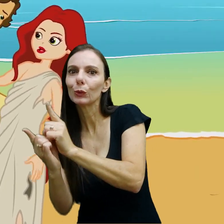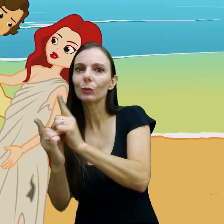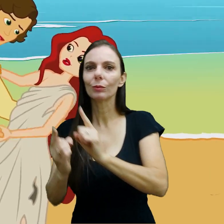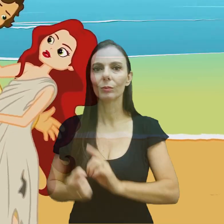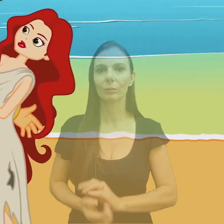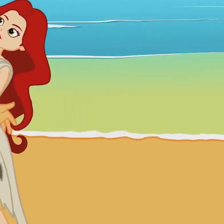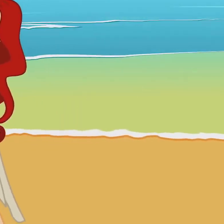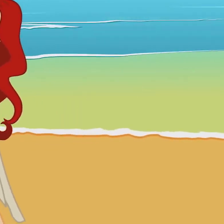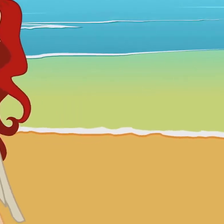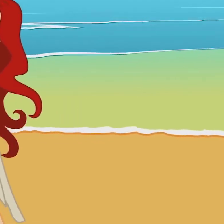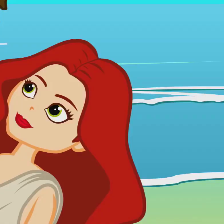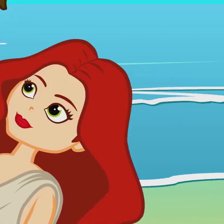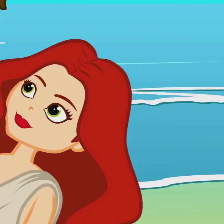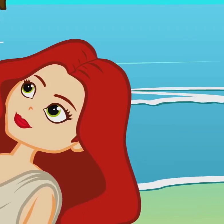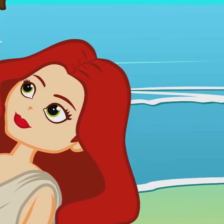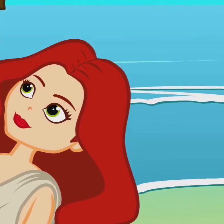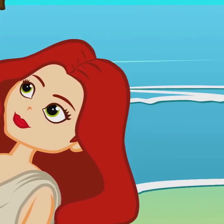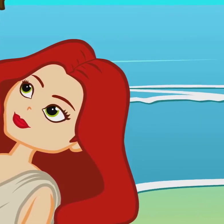até ela.